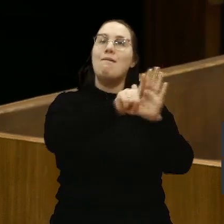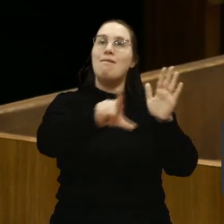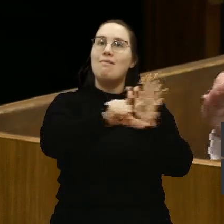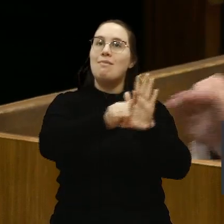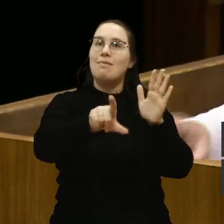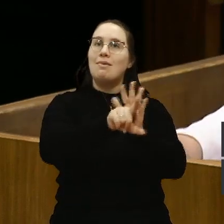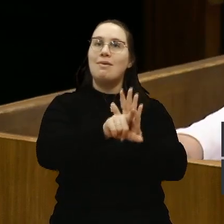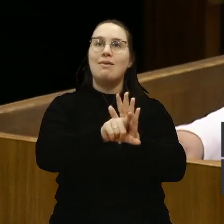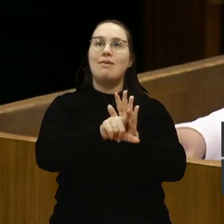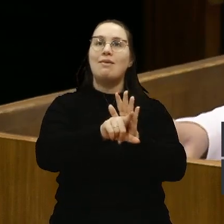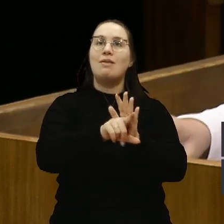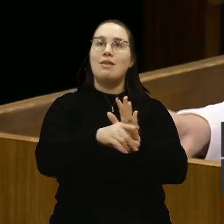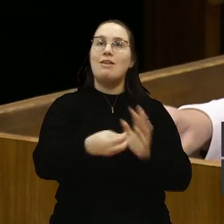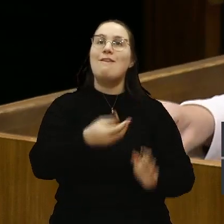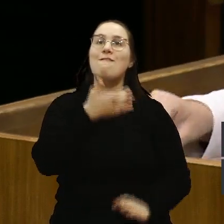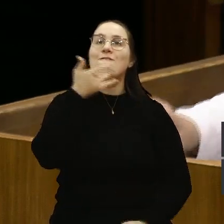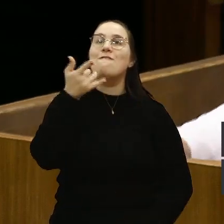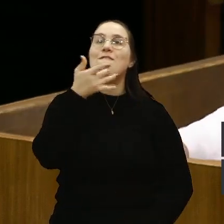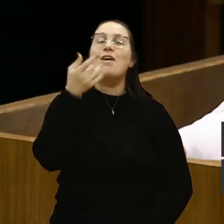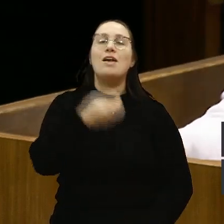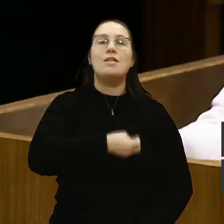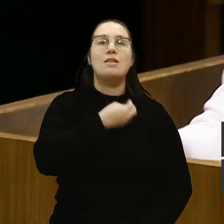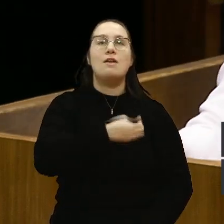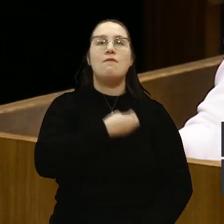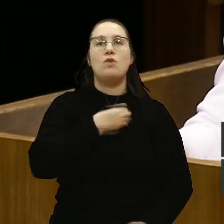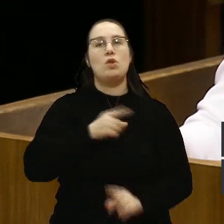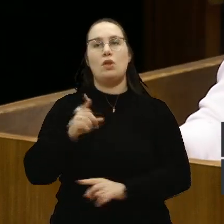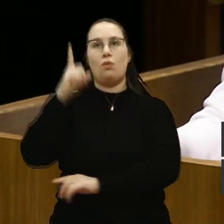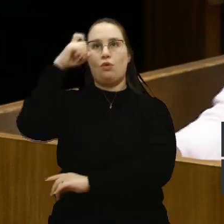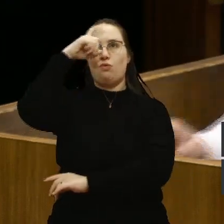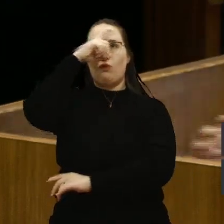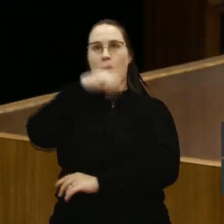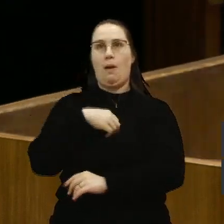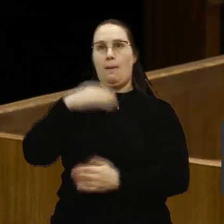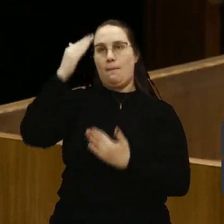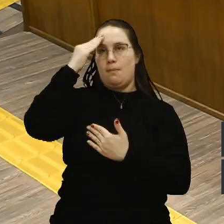facilite a vida delas e não que dificulte cada vez mais. Era isso, senhor presidente. Obrigada. Obrigado.